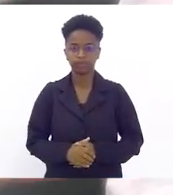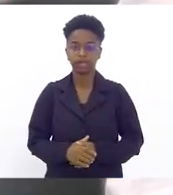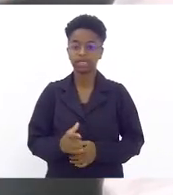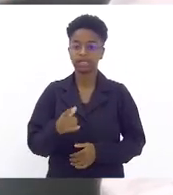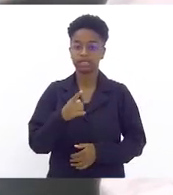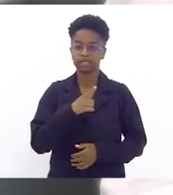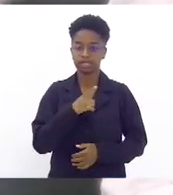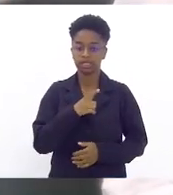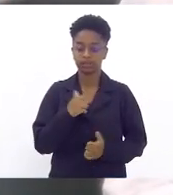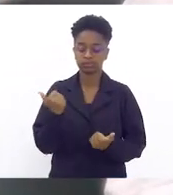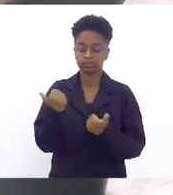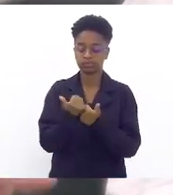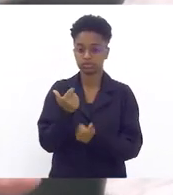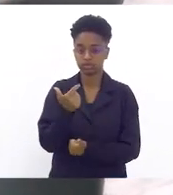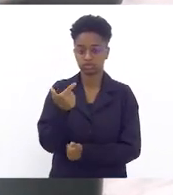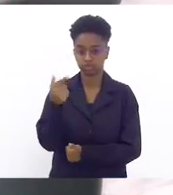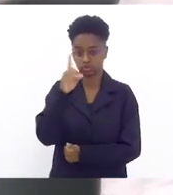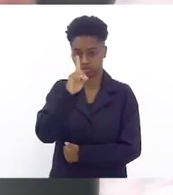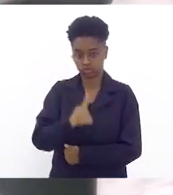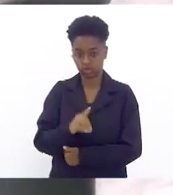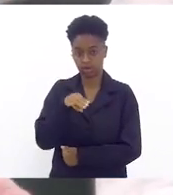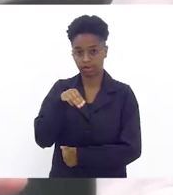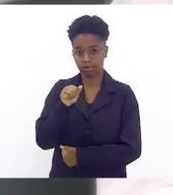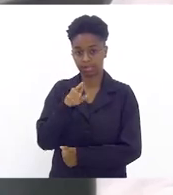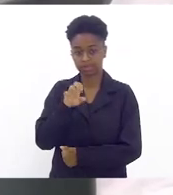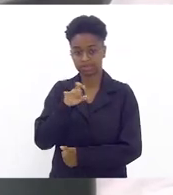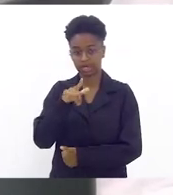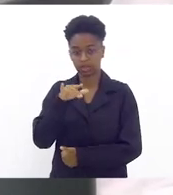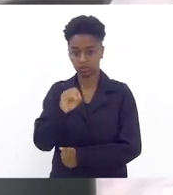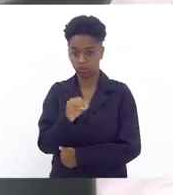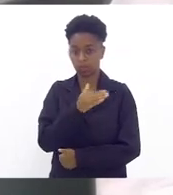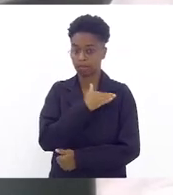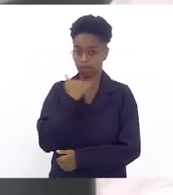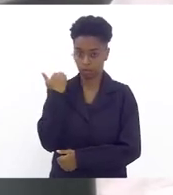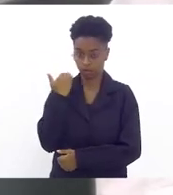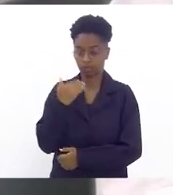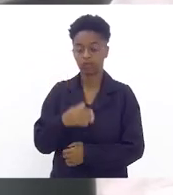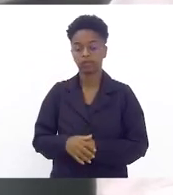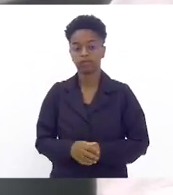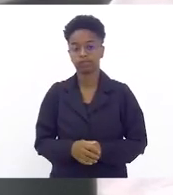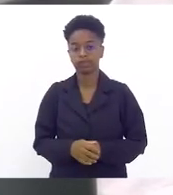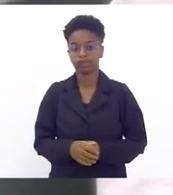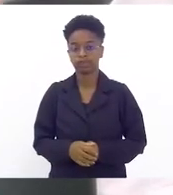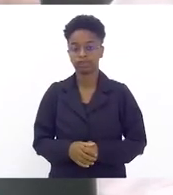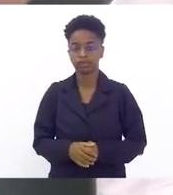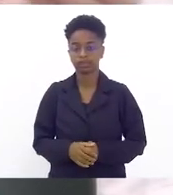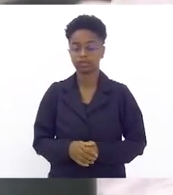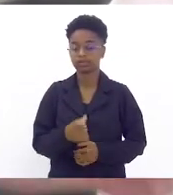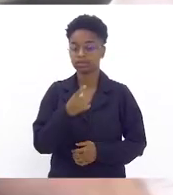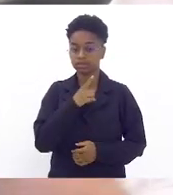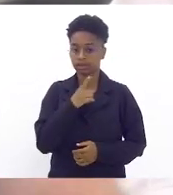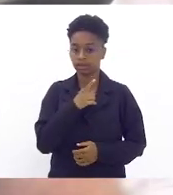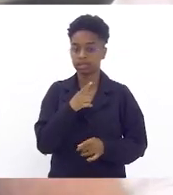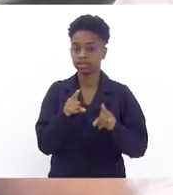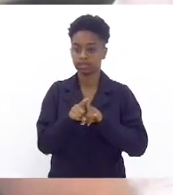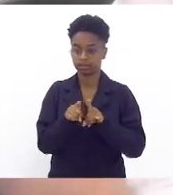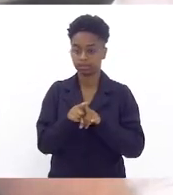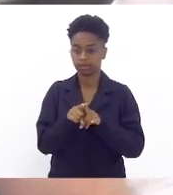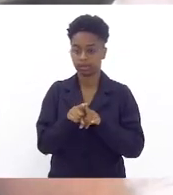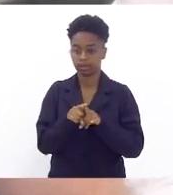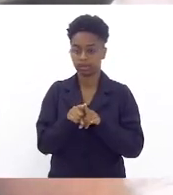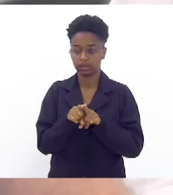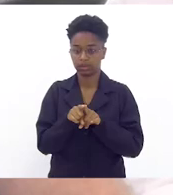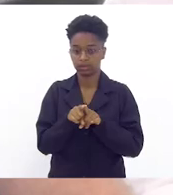um vice-diretor Marcelo Biar que faleceu nós tivemos e a saída do Marcelo do